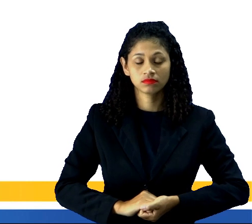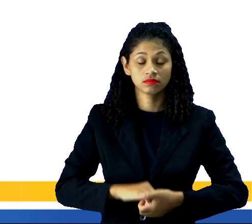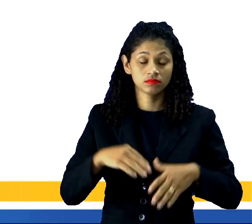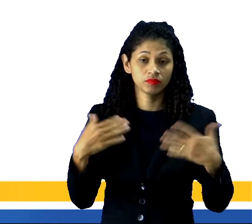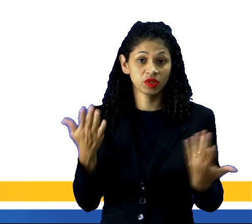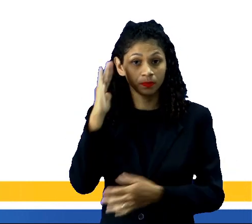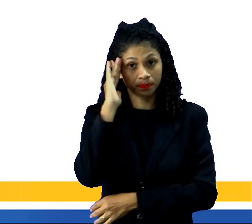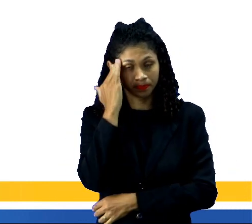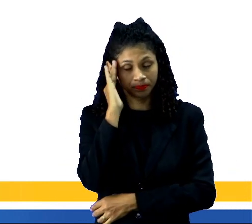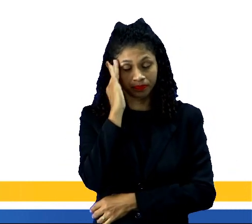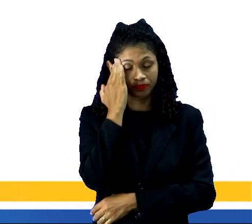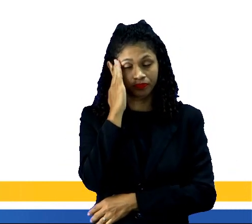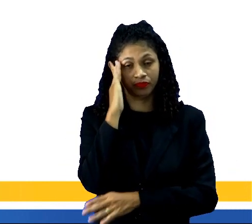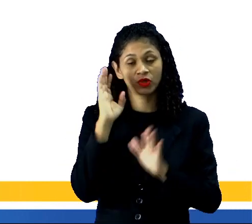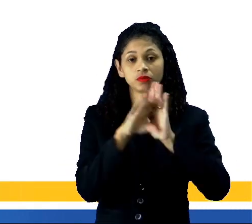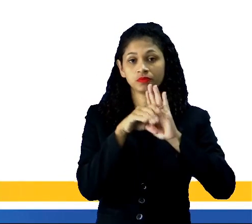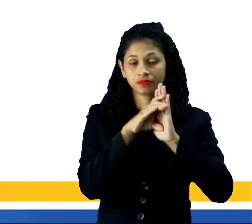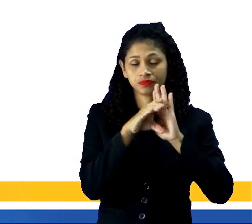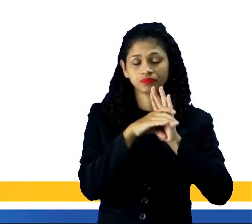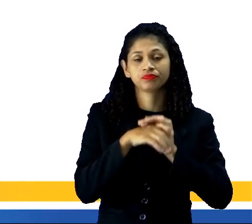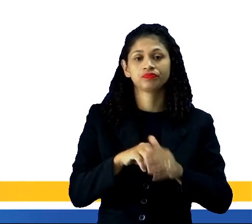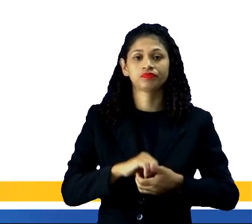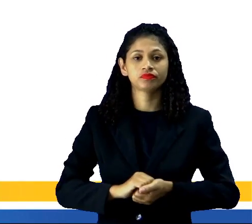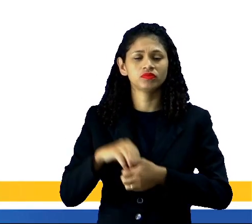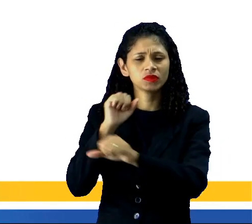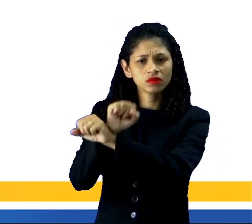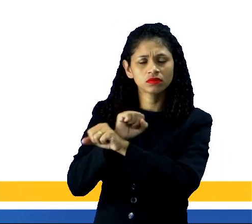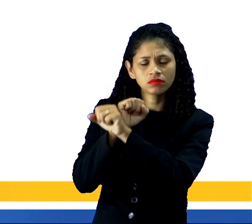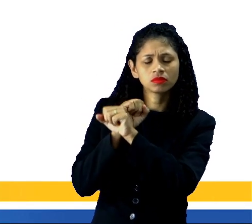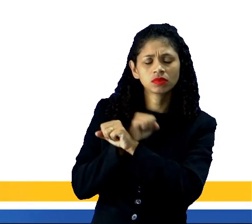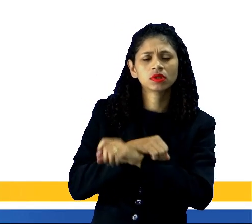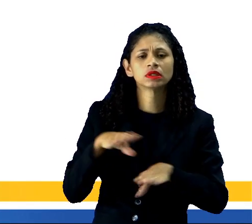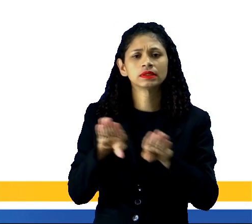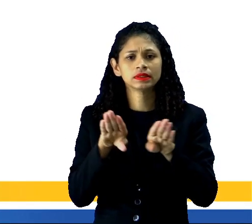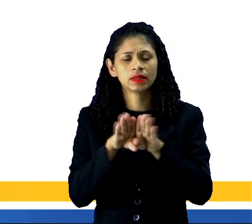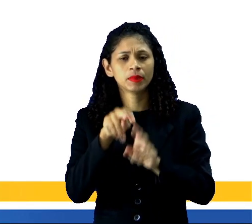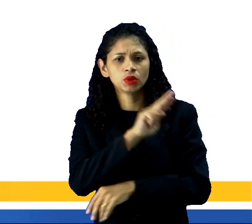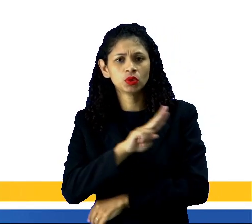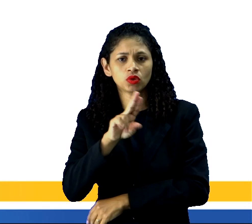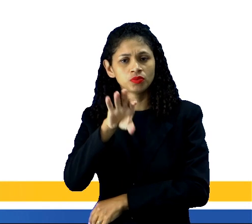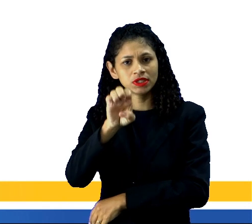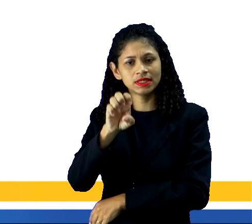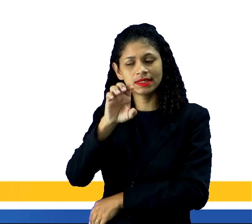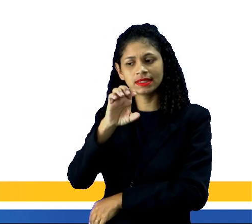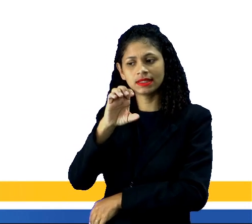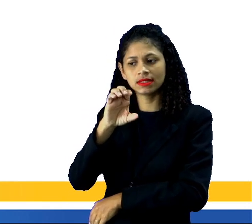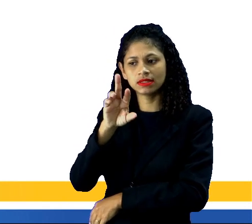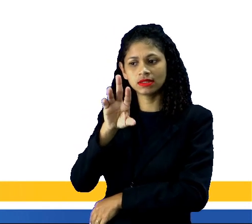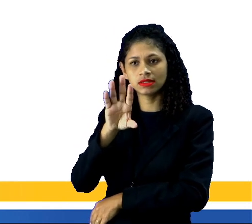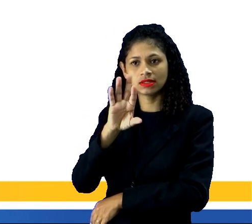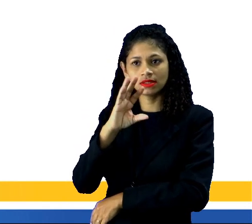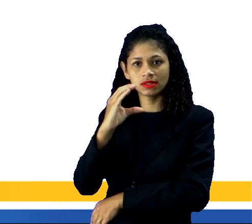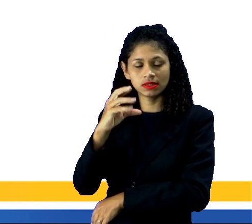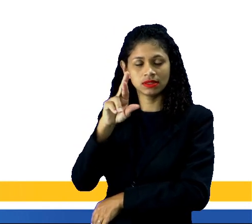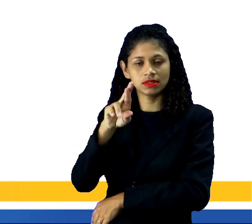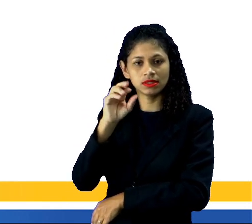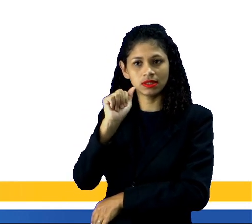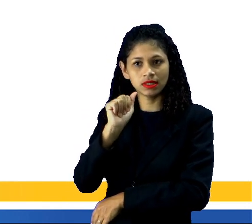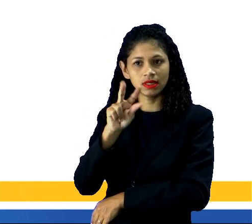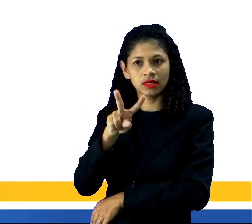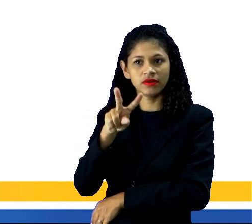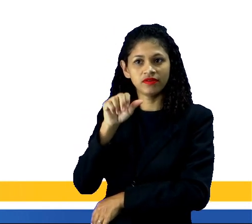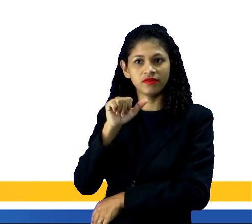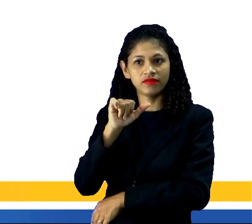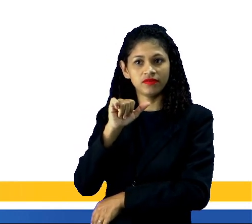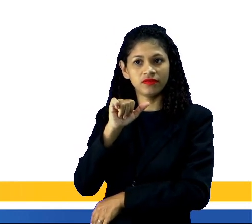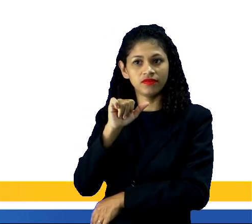Então, vamos entender o conceito, né? A escravidão, também chamada de escravismo, escravagismo, escravatura, é a